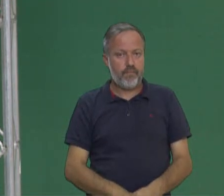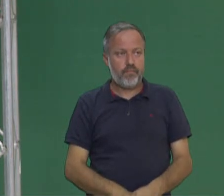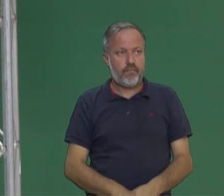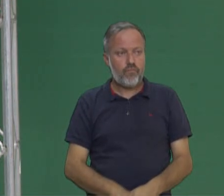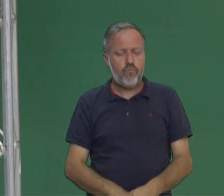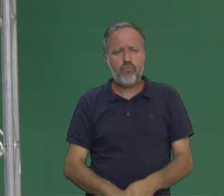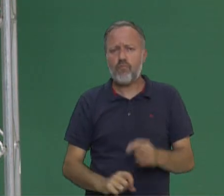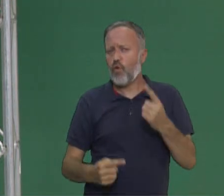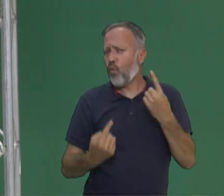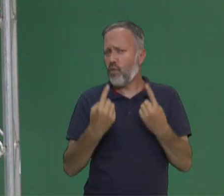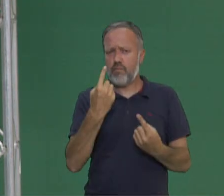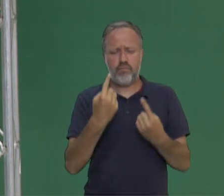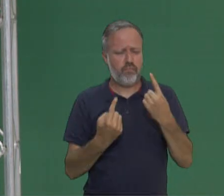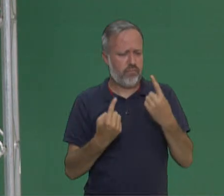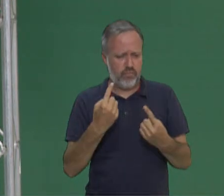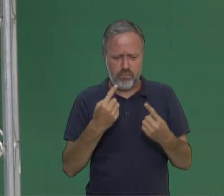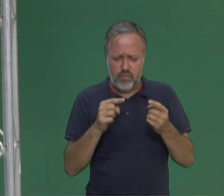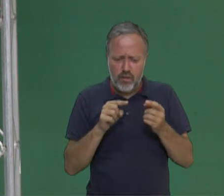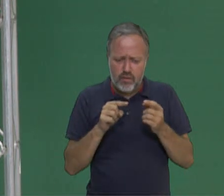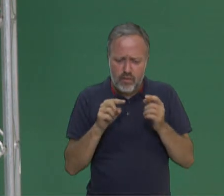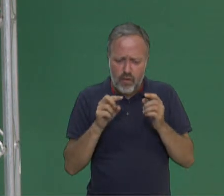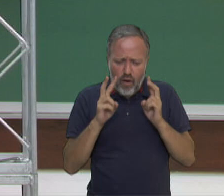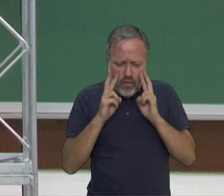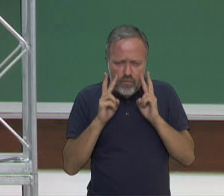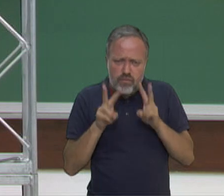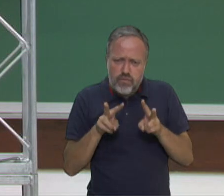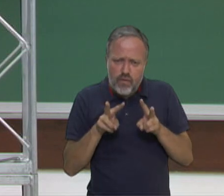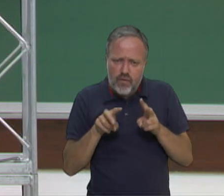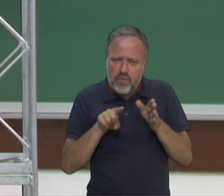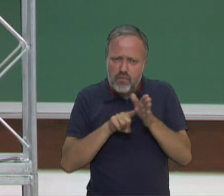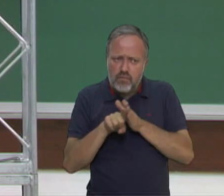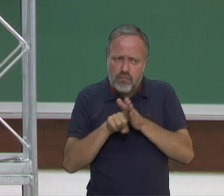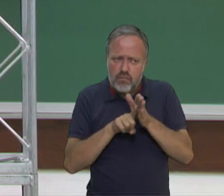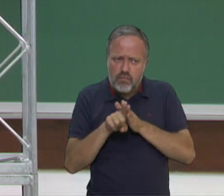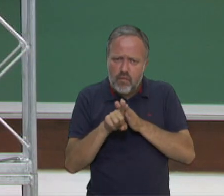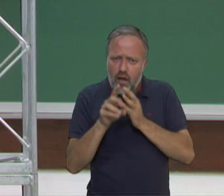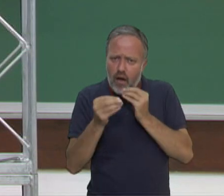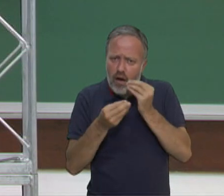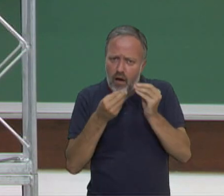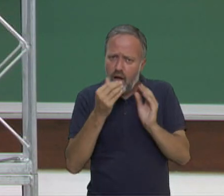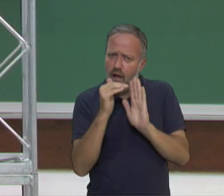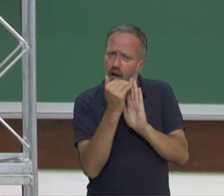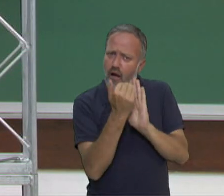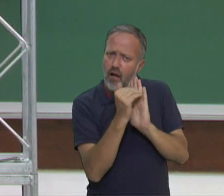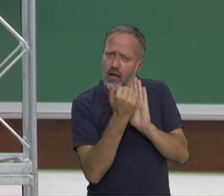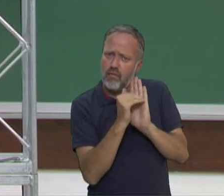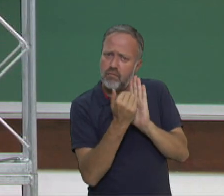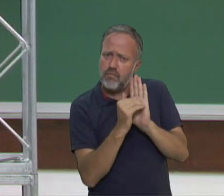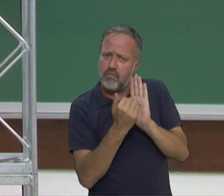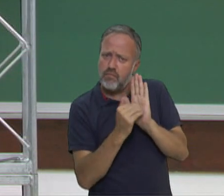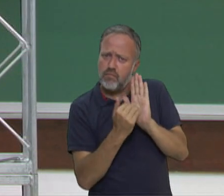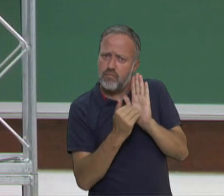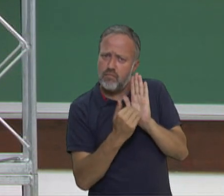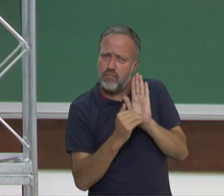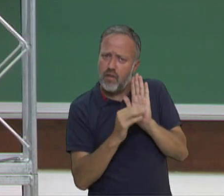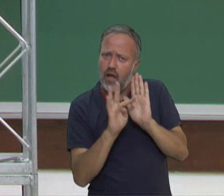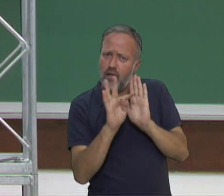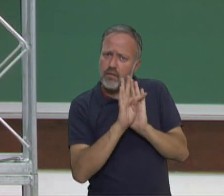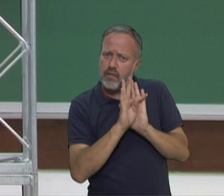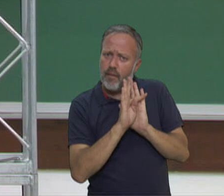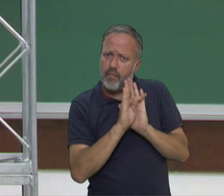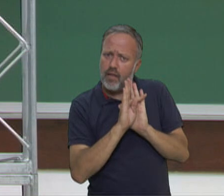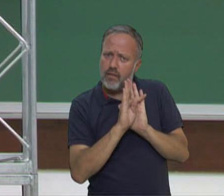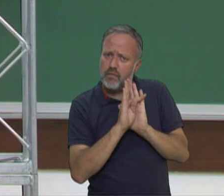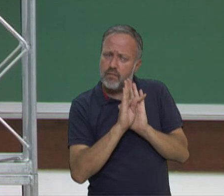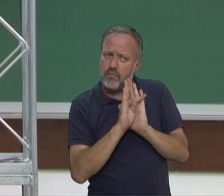analisam na hora de escolher os átomos? Como essa tal de tabela periódica do Mendeleev ajuda para isso?